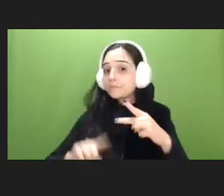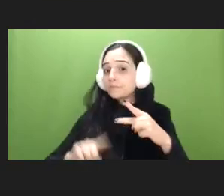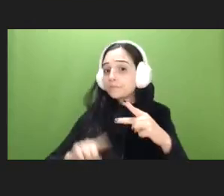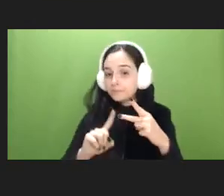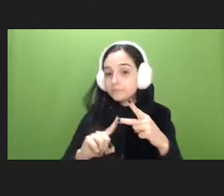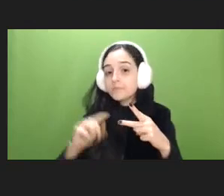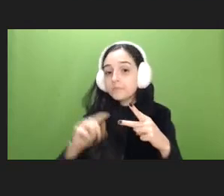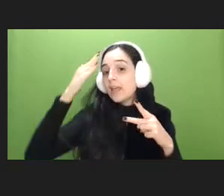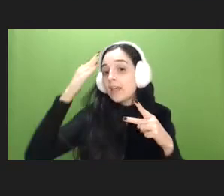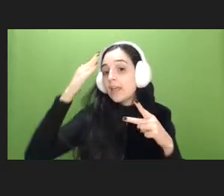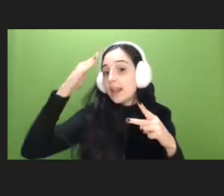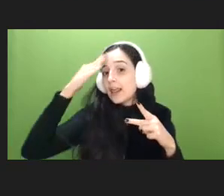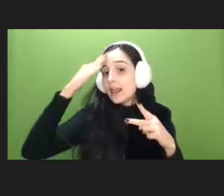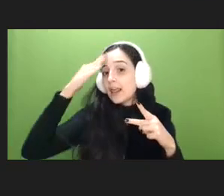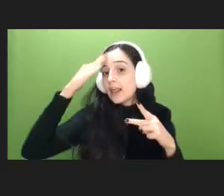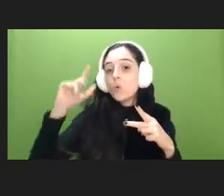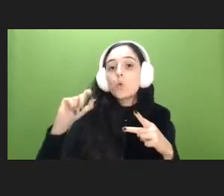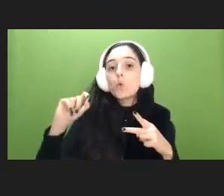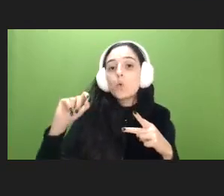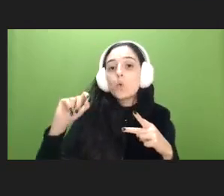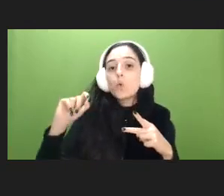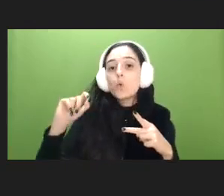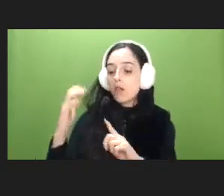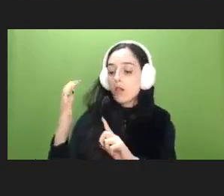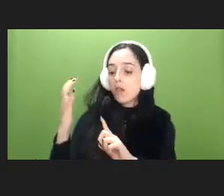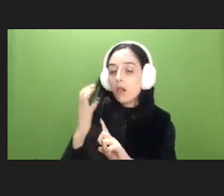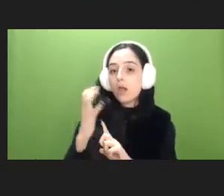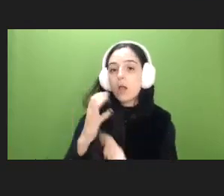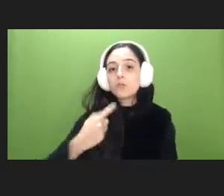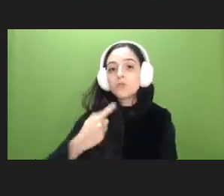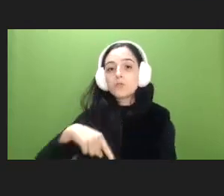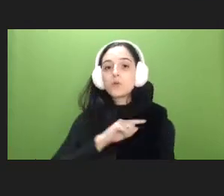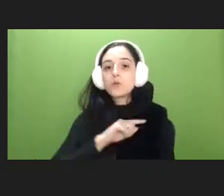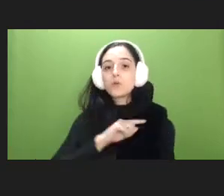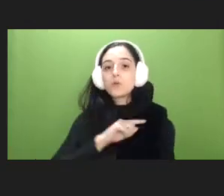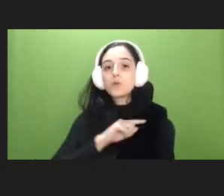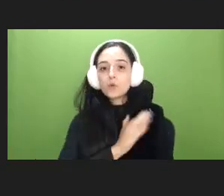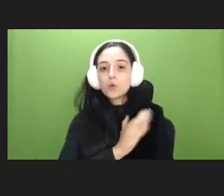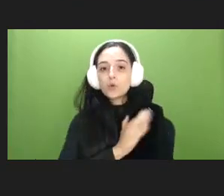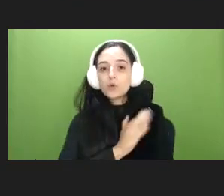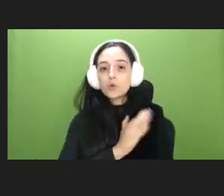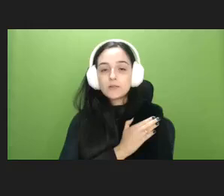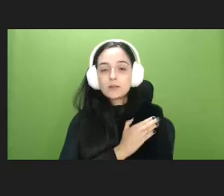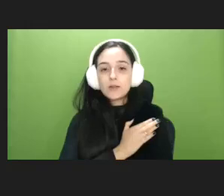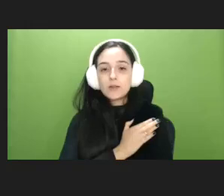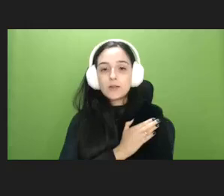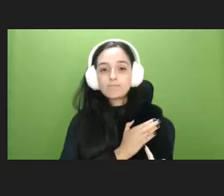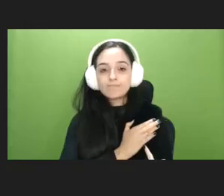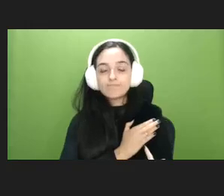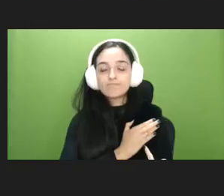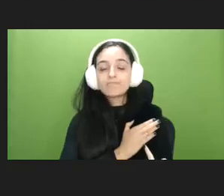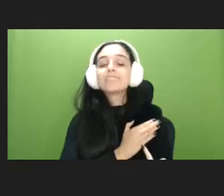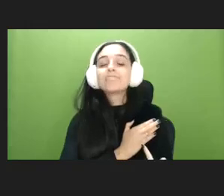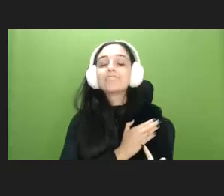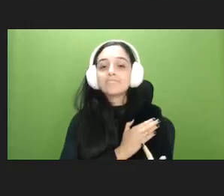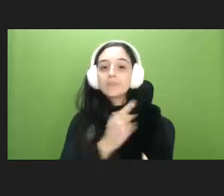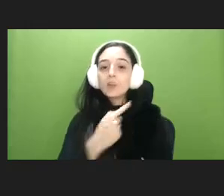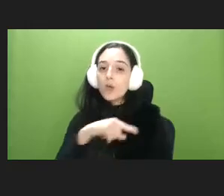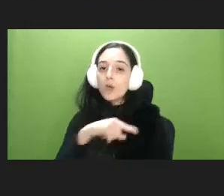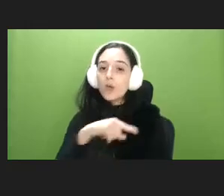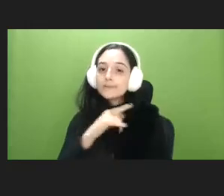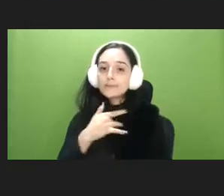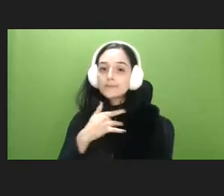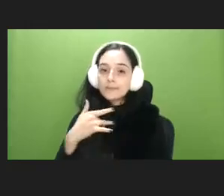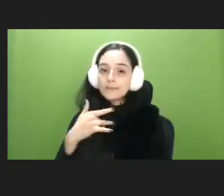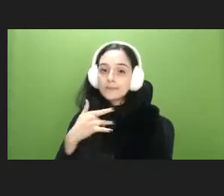que afeta o nosso coração, a nossa saúde, coisas que